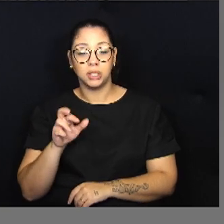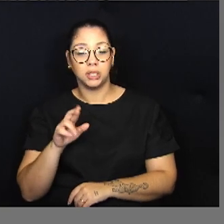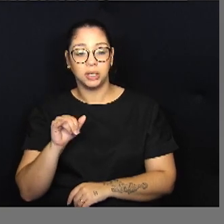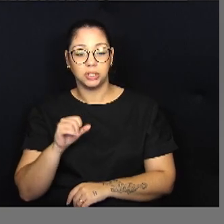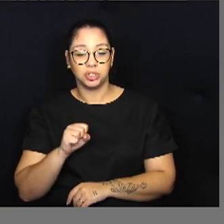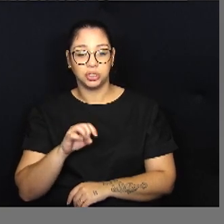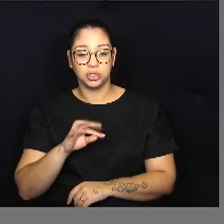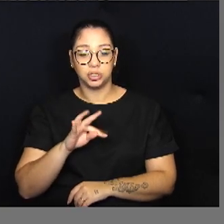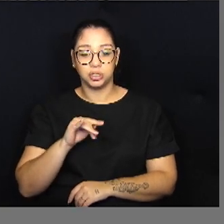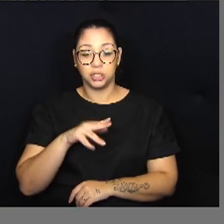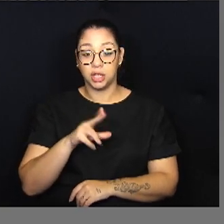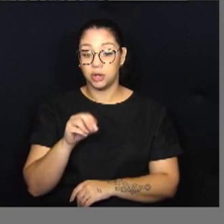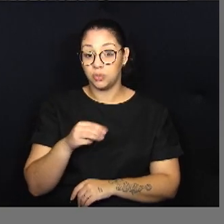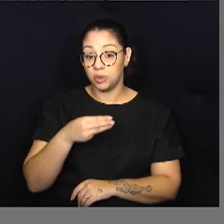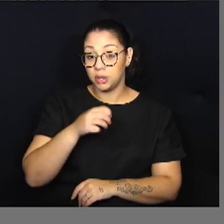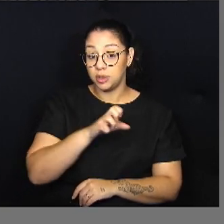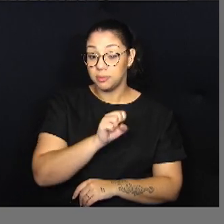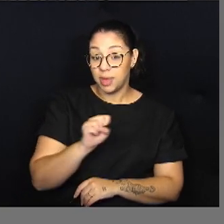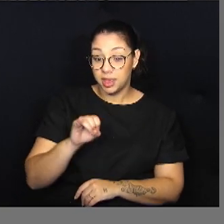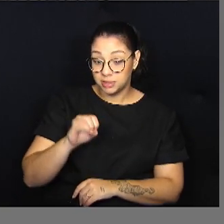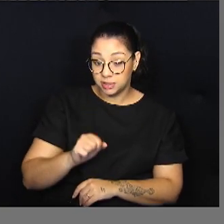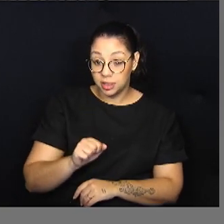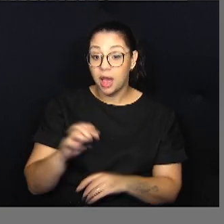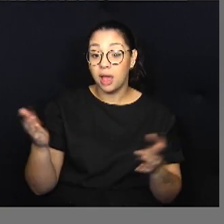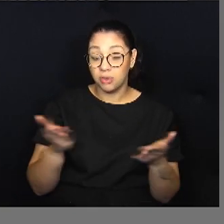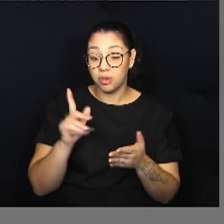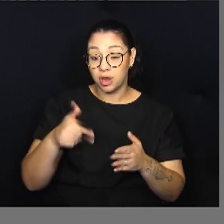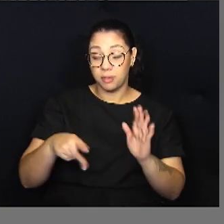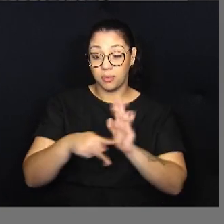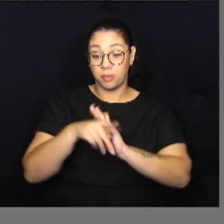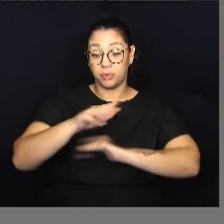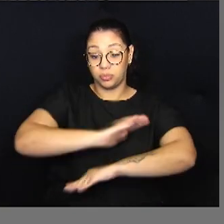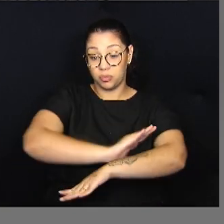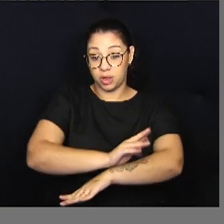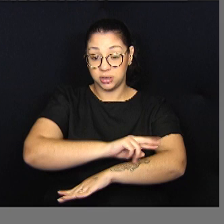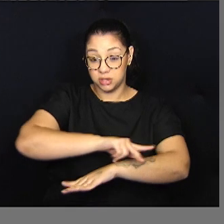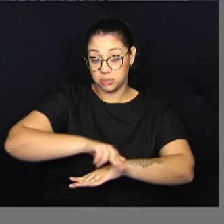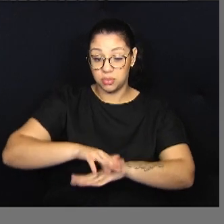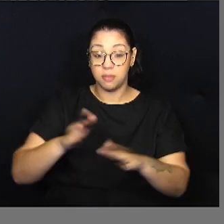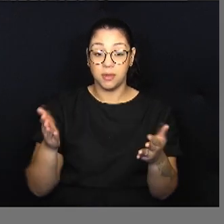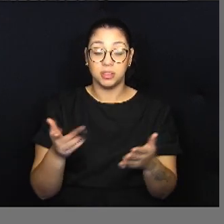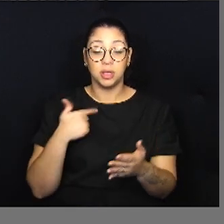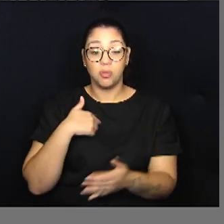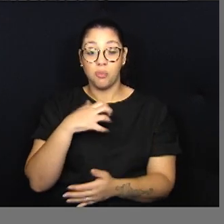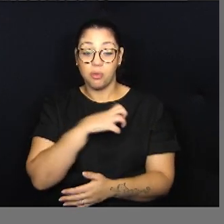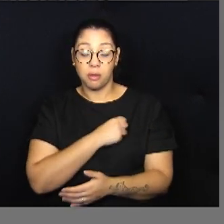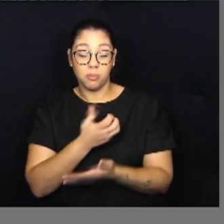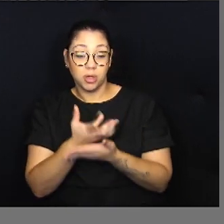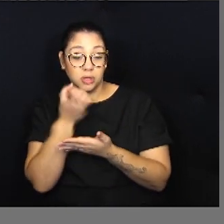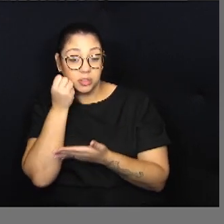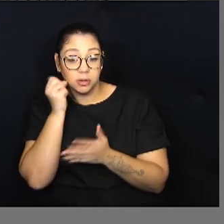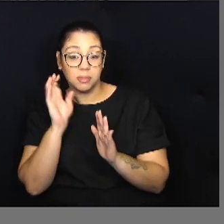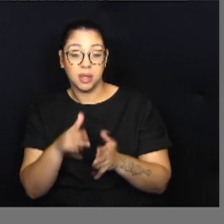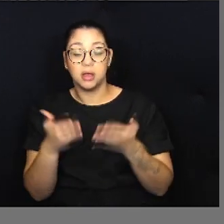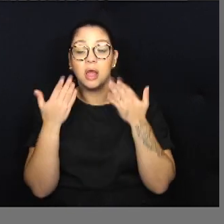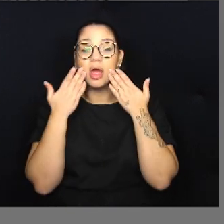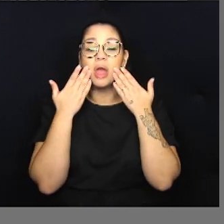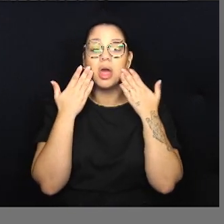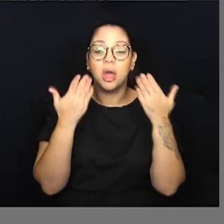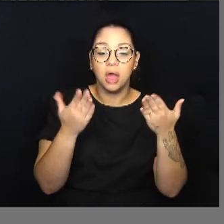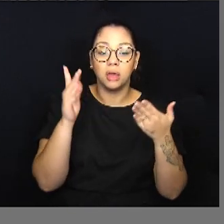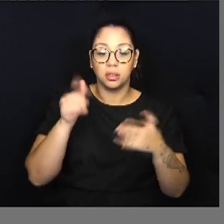que me acolheu e que amo, mas que aceitou exportar a imagem para o mundo de um país racista. Lamento